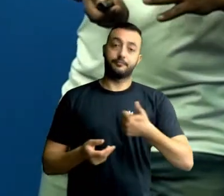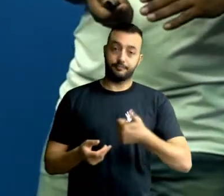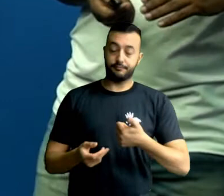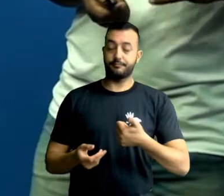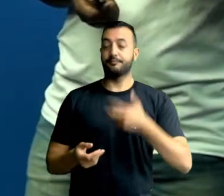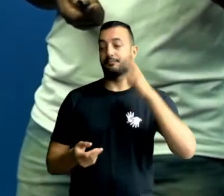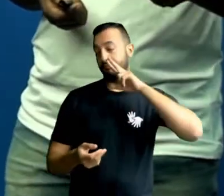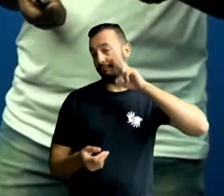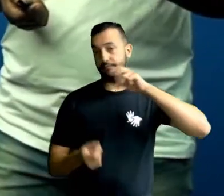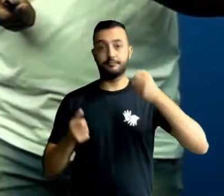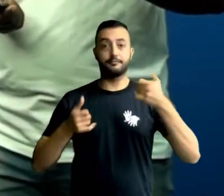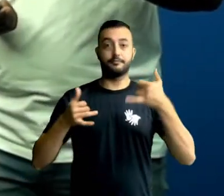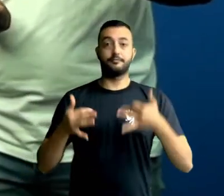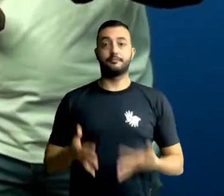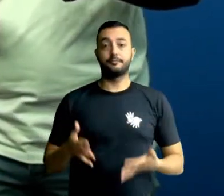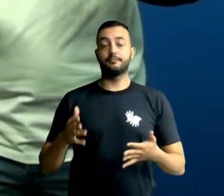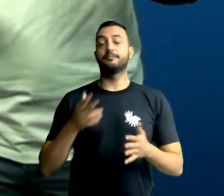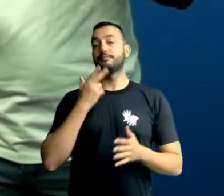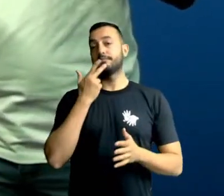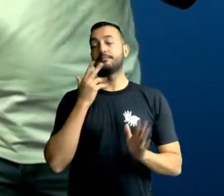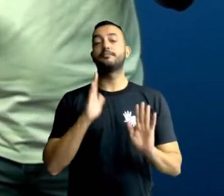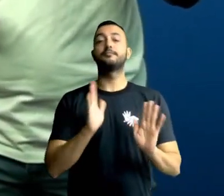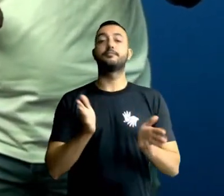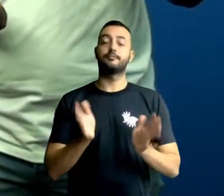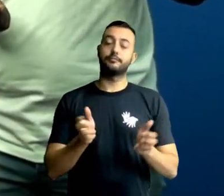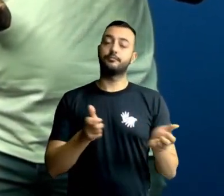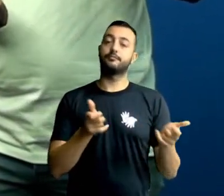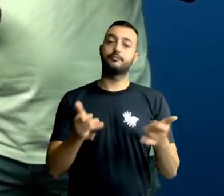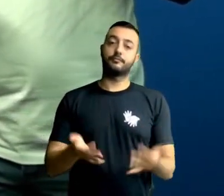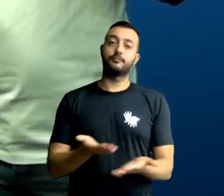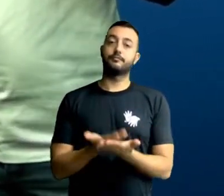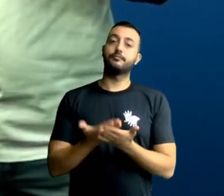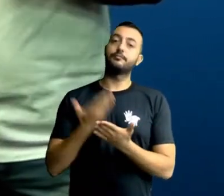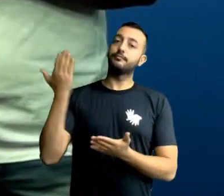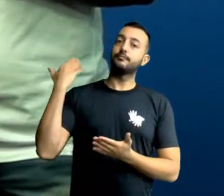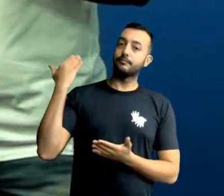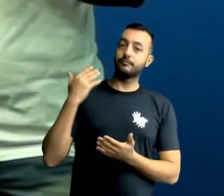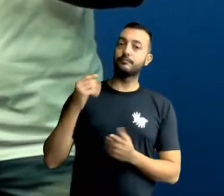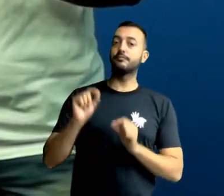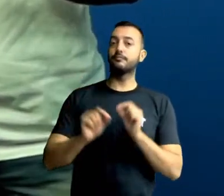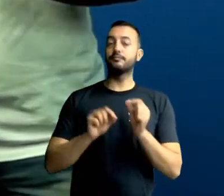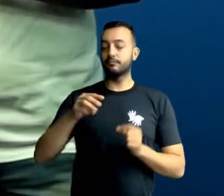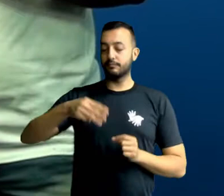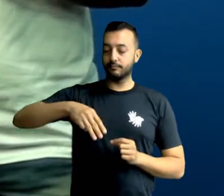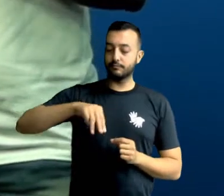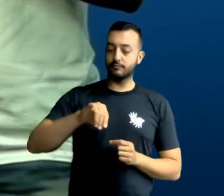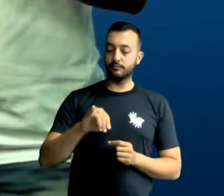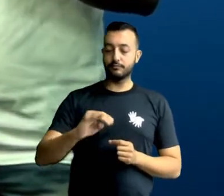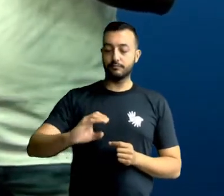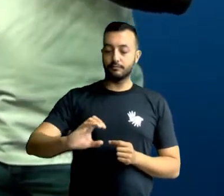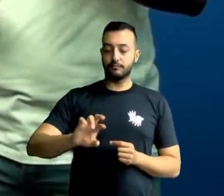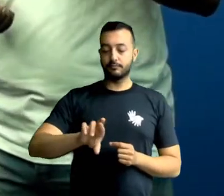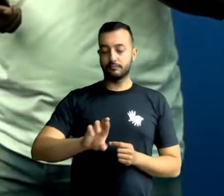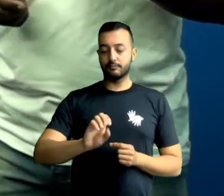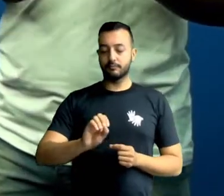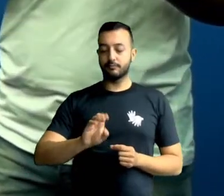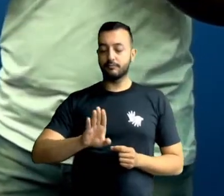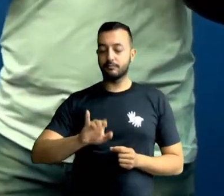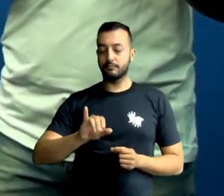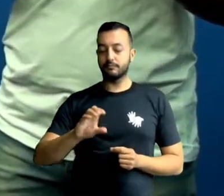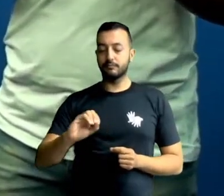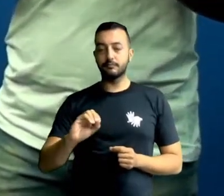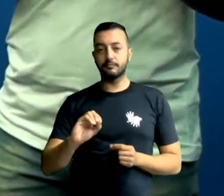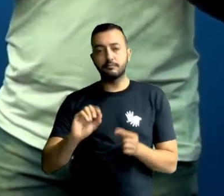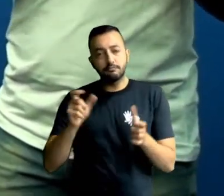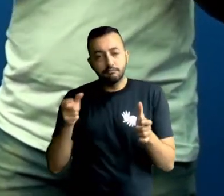primeiramente gostaria de relembrar para vocês o que falamos na outra aula sobre o que são micróbios, né? Quando falamos de micróbios, de micro,